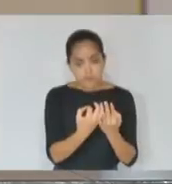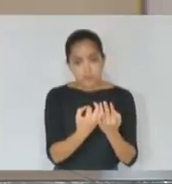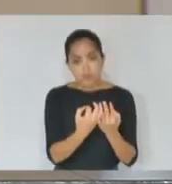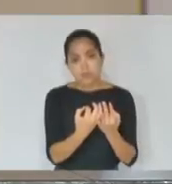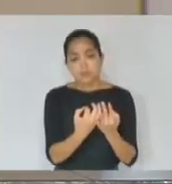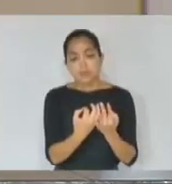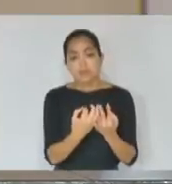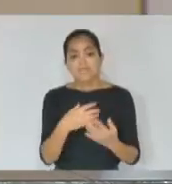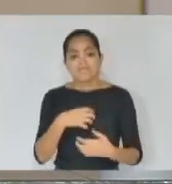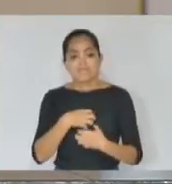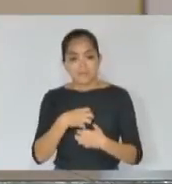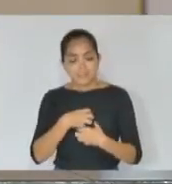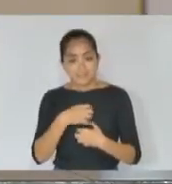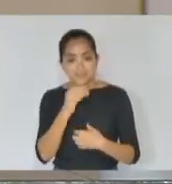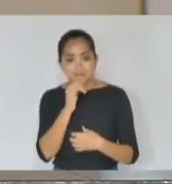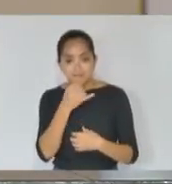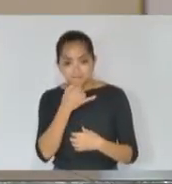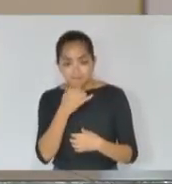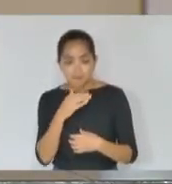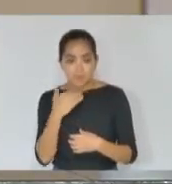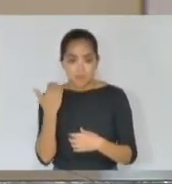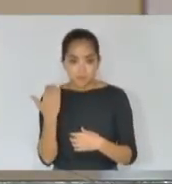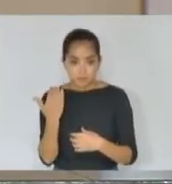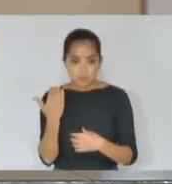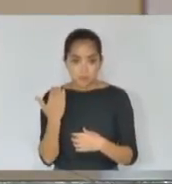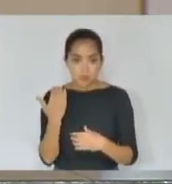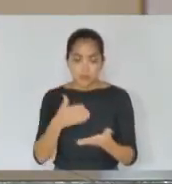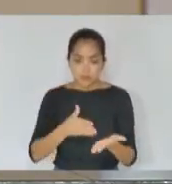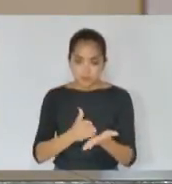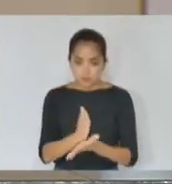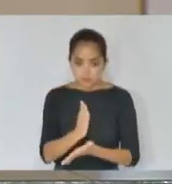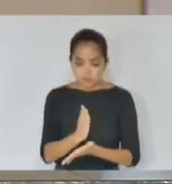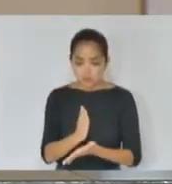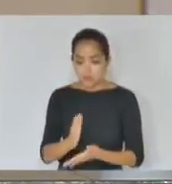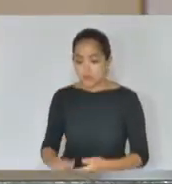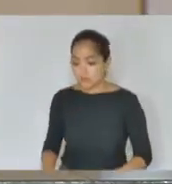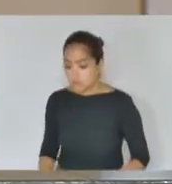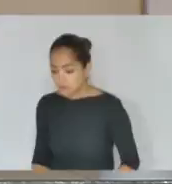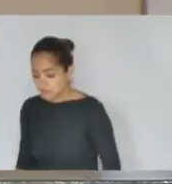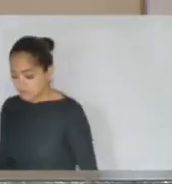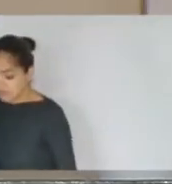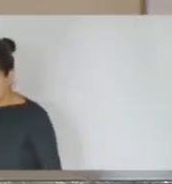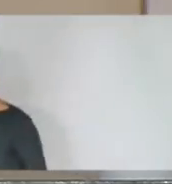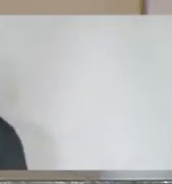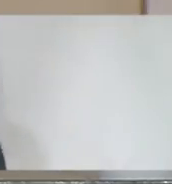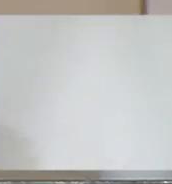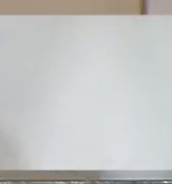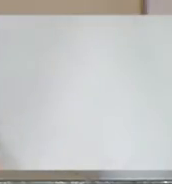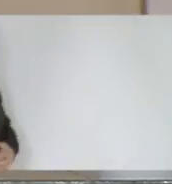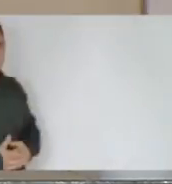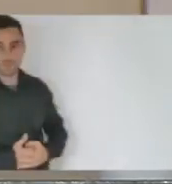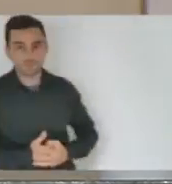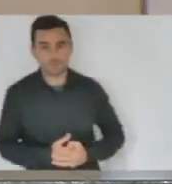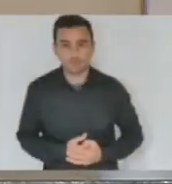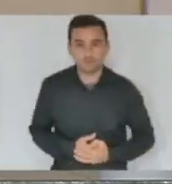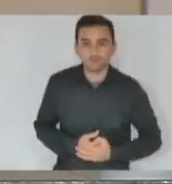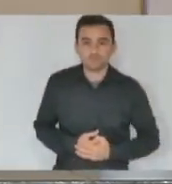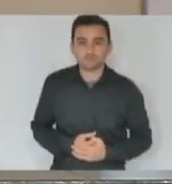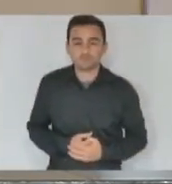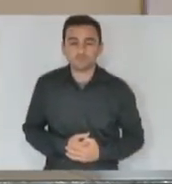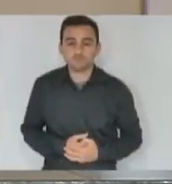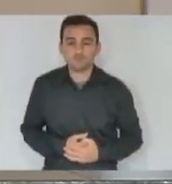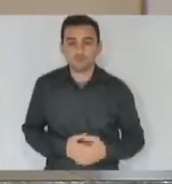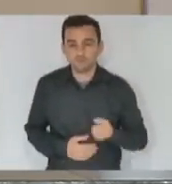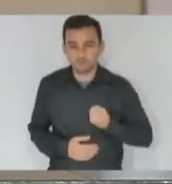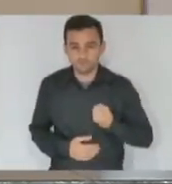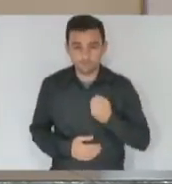pesar pelo seu falecimento. Discussão, votação, aprovado. Moção de número 48, deputado Nilson Berlanda. Apela ao governador